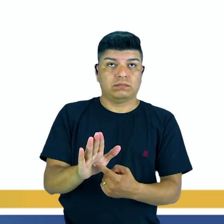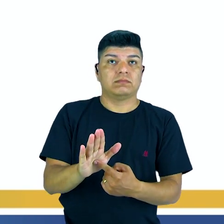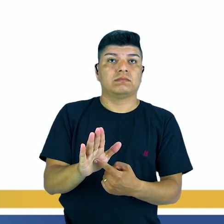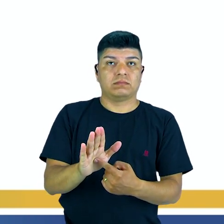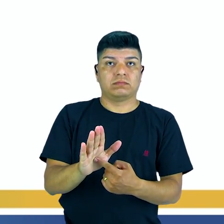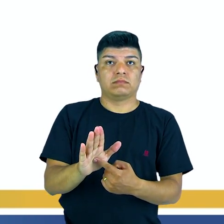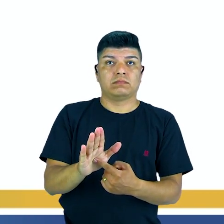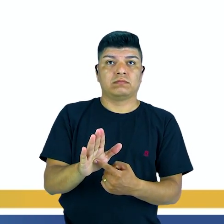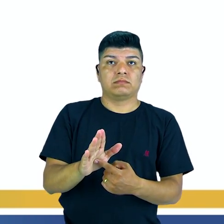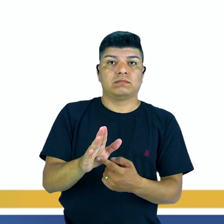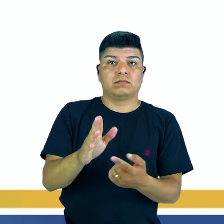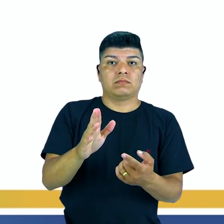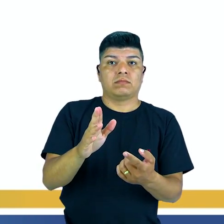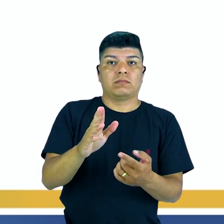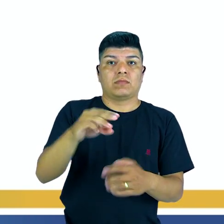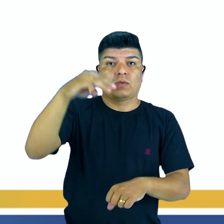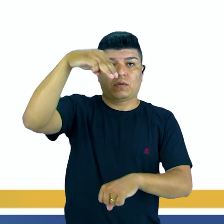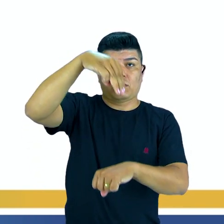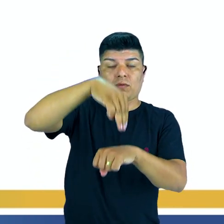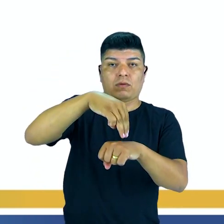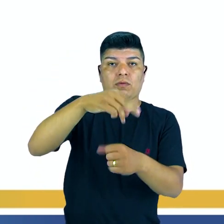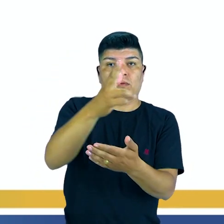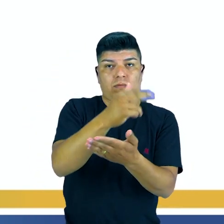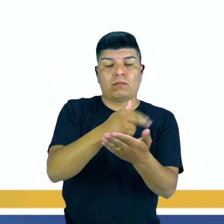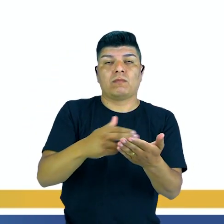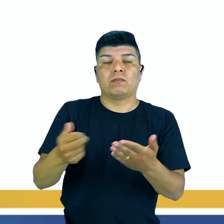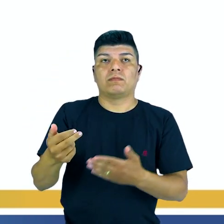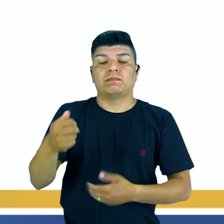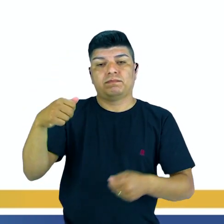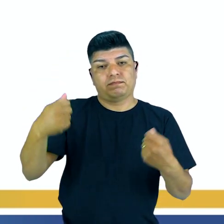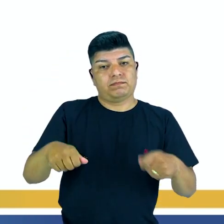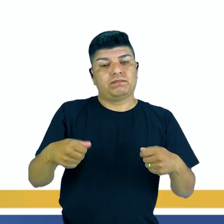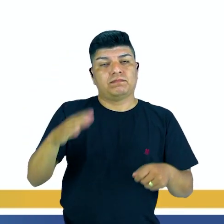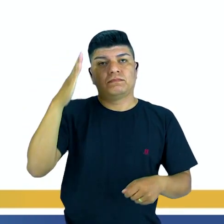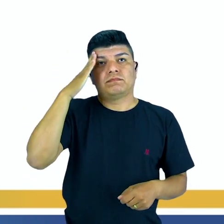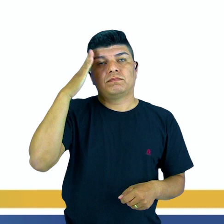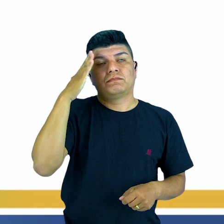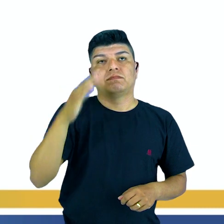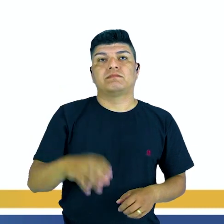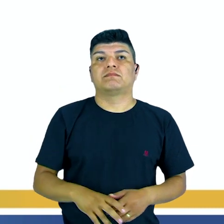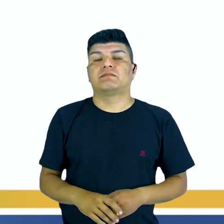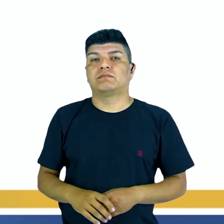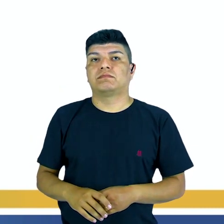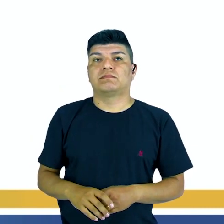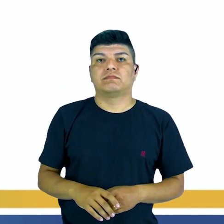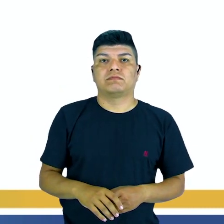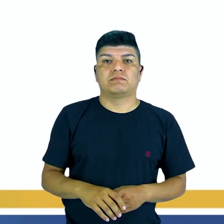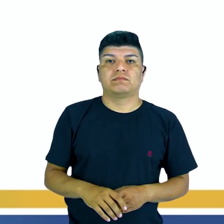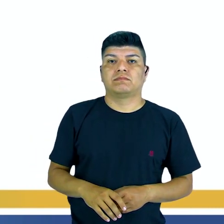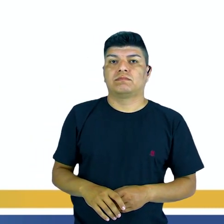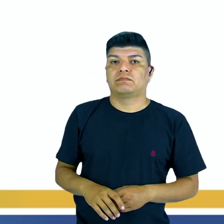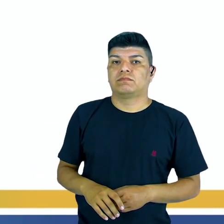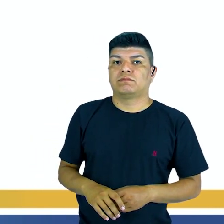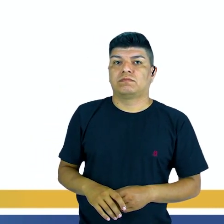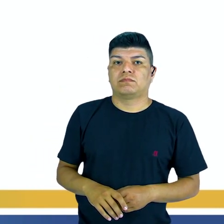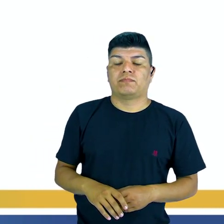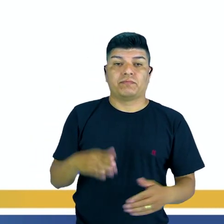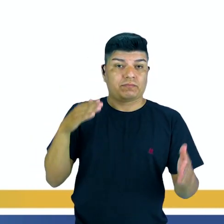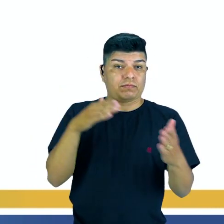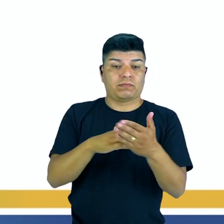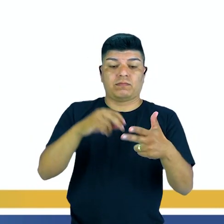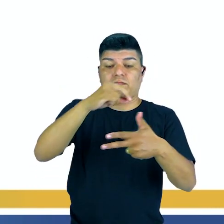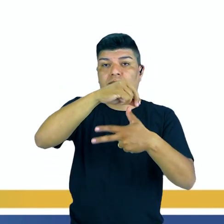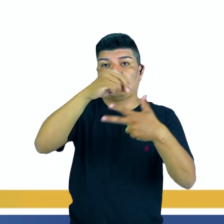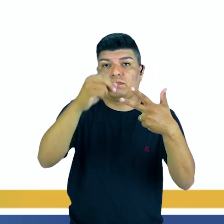elementos dos mapas. Nós temos que saber disso, tá? Isso vocês vão levar até o Enem, até